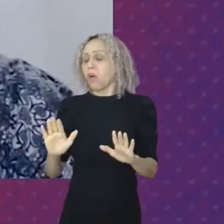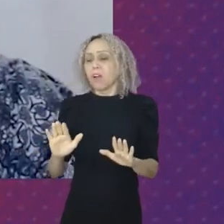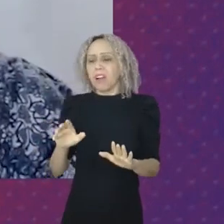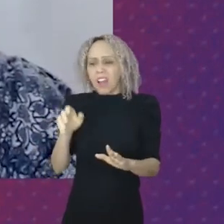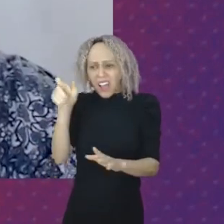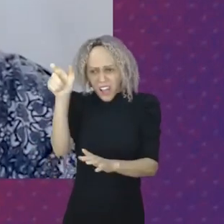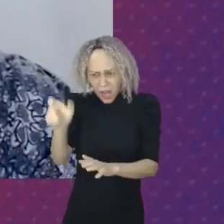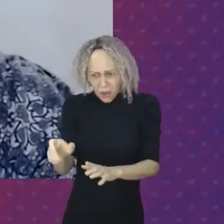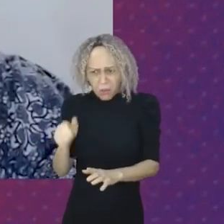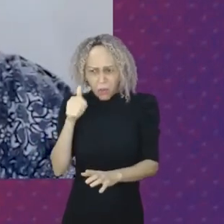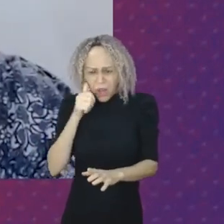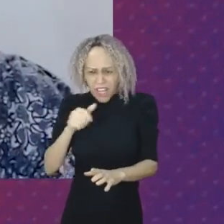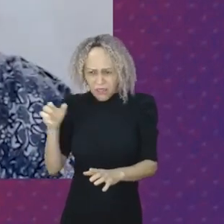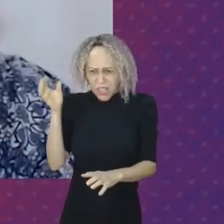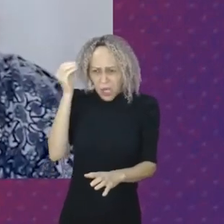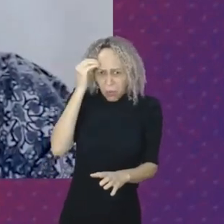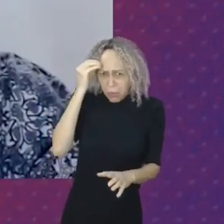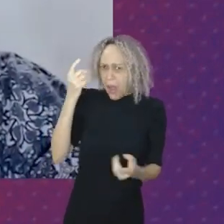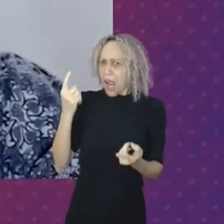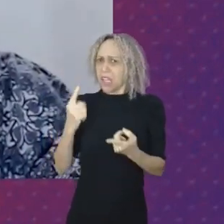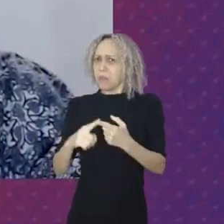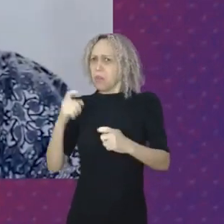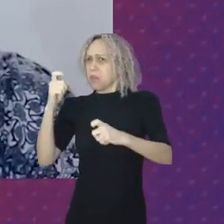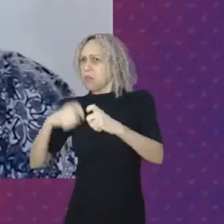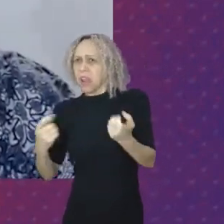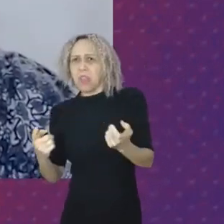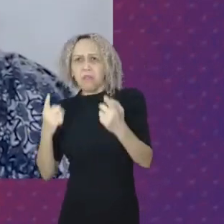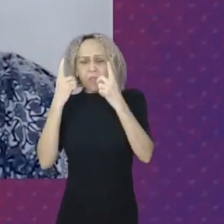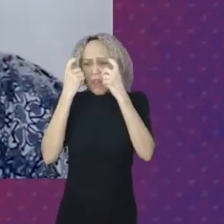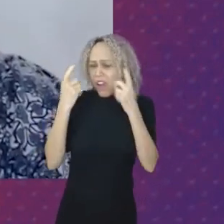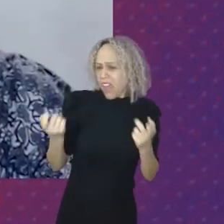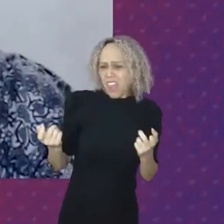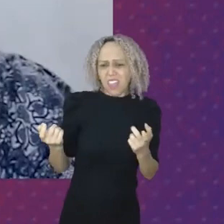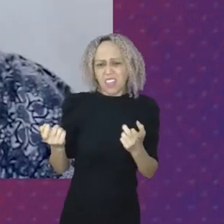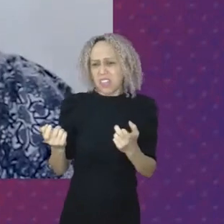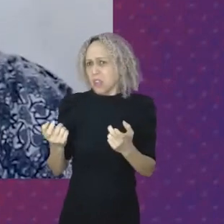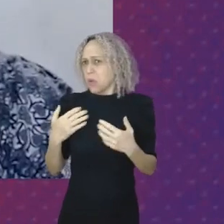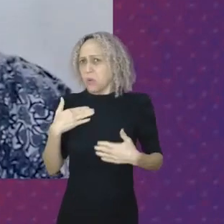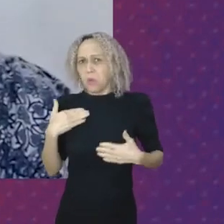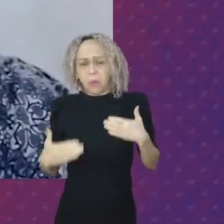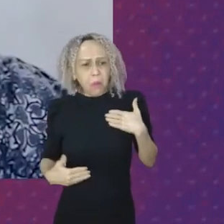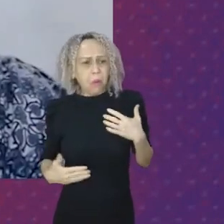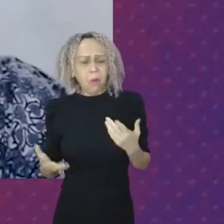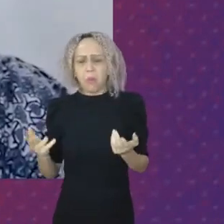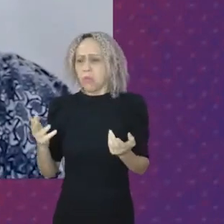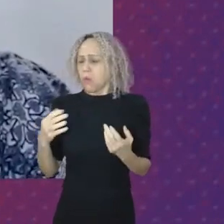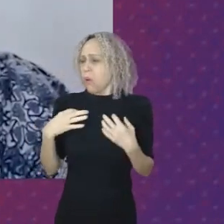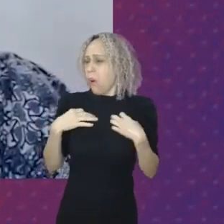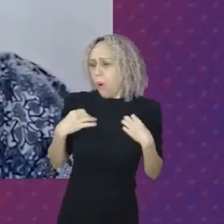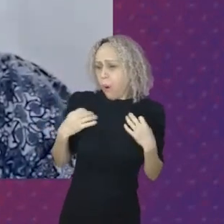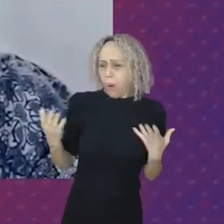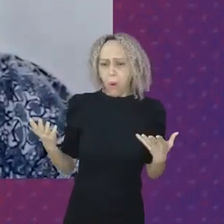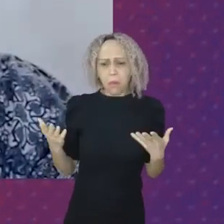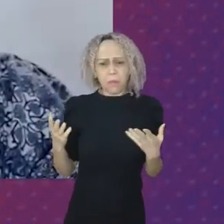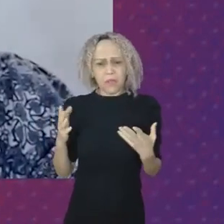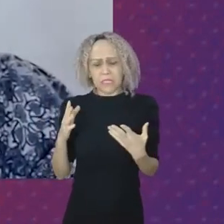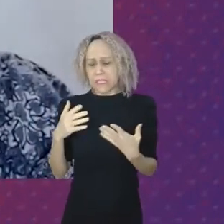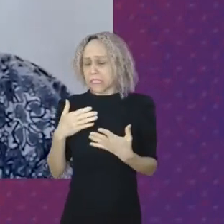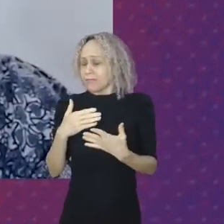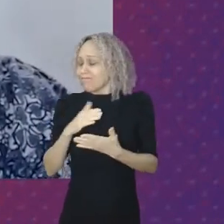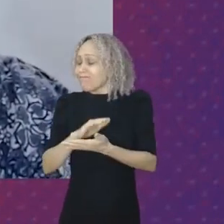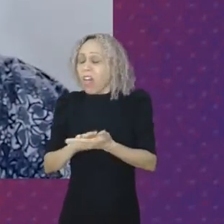não importa como ela se comporta, o tom de voz que ela usa, o corpo dela é dela, ela tem autonomia sobre ele, só pode tocar quem